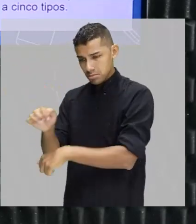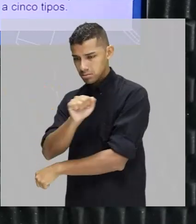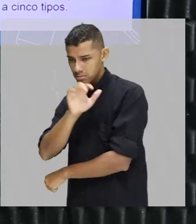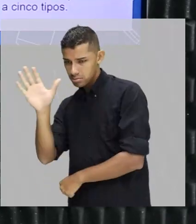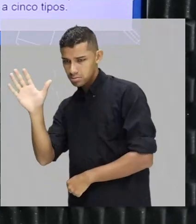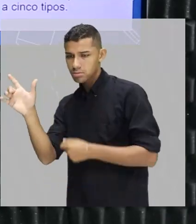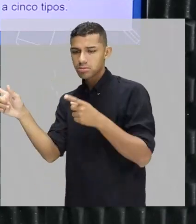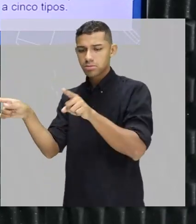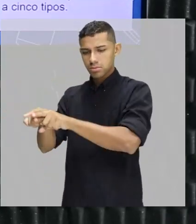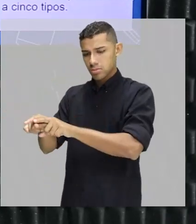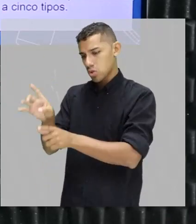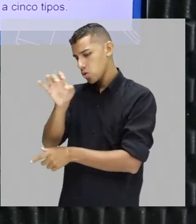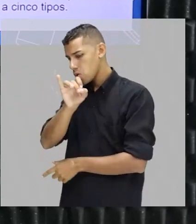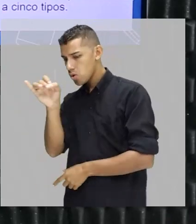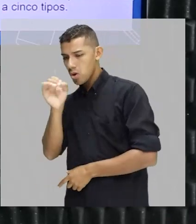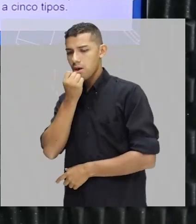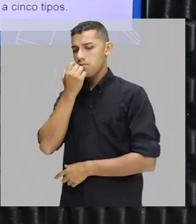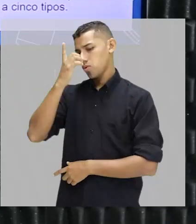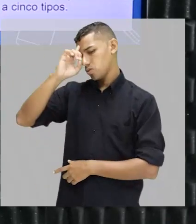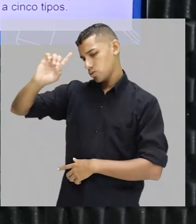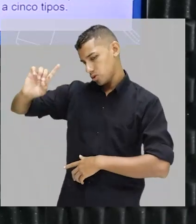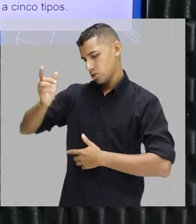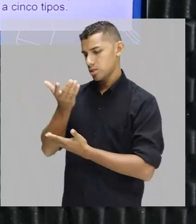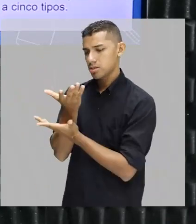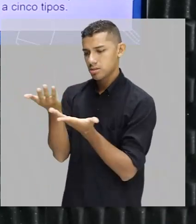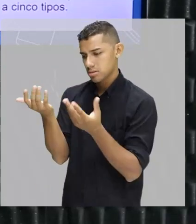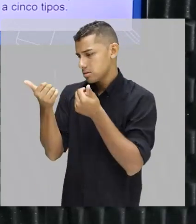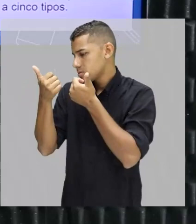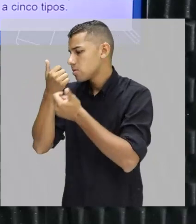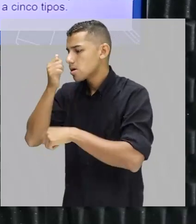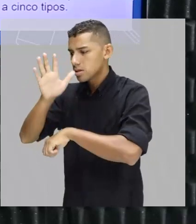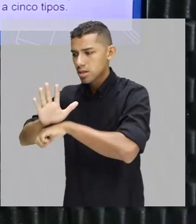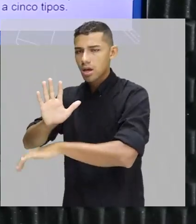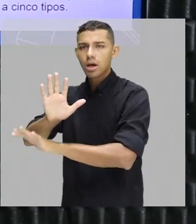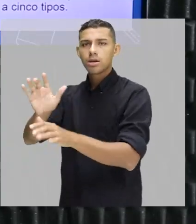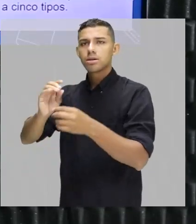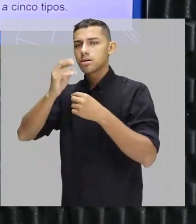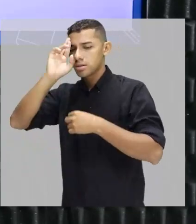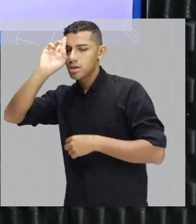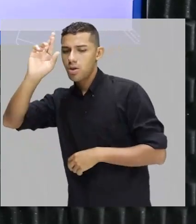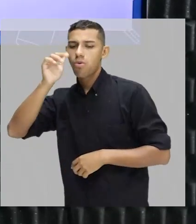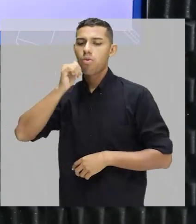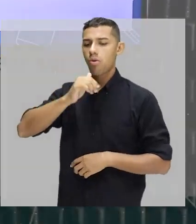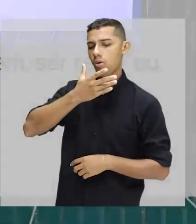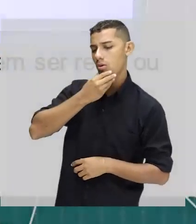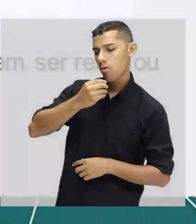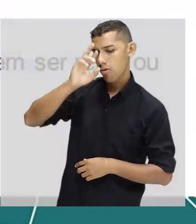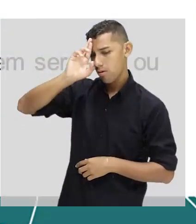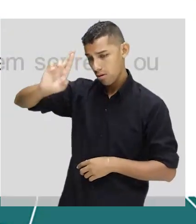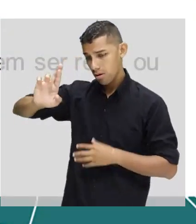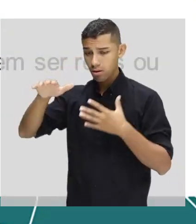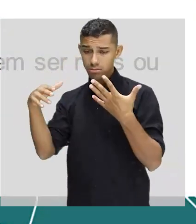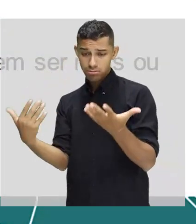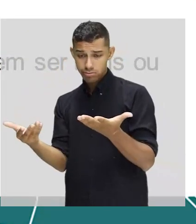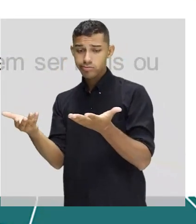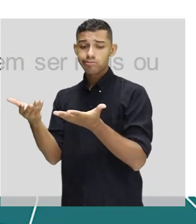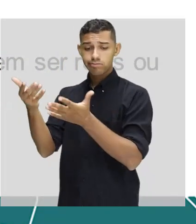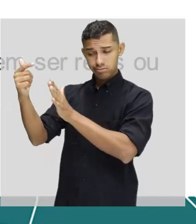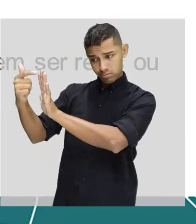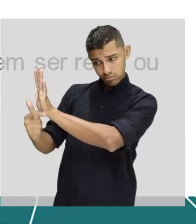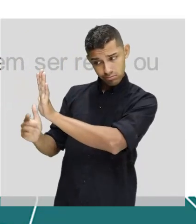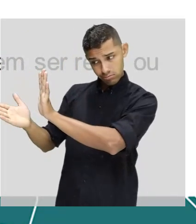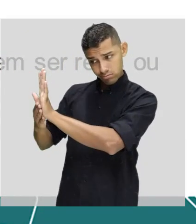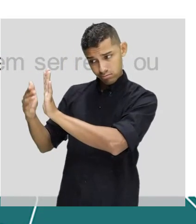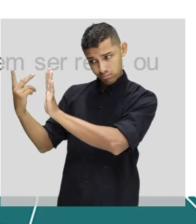tem toda uma estrutura que a gente deve seguir de acordo com o gênero textual. Então, o texto